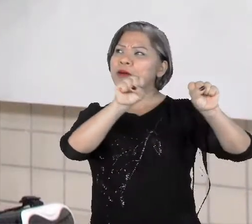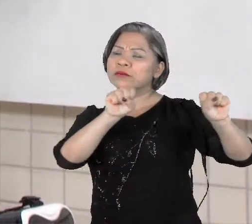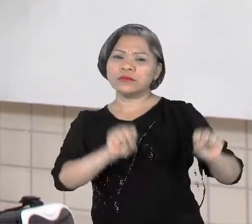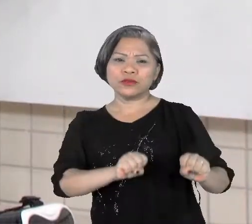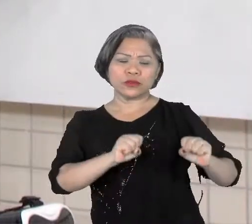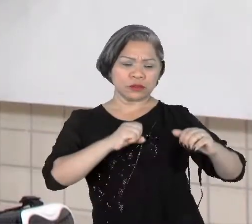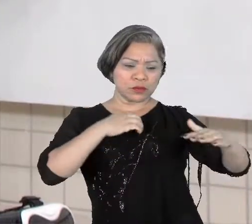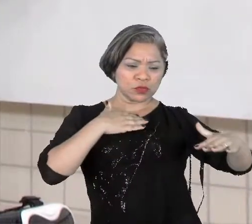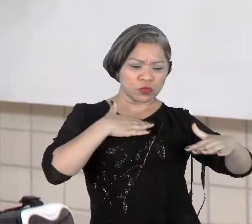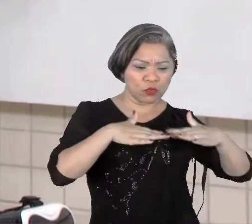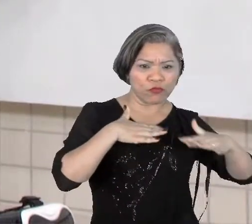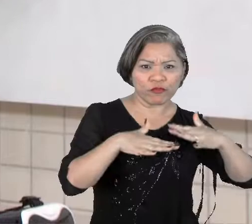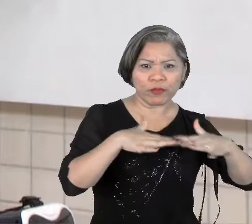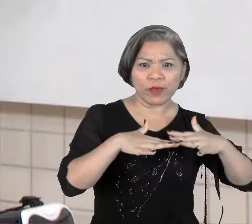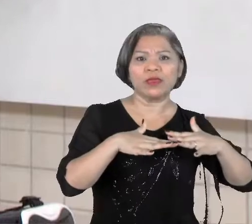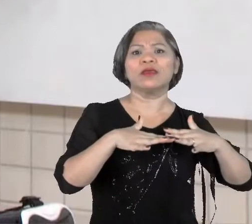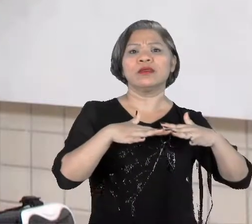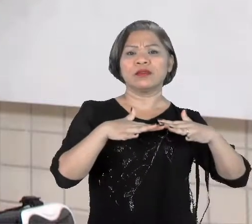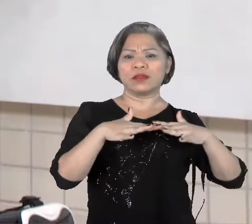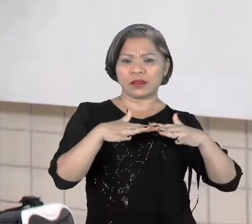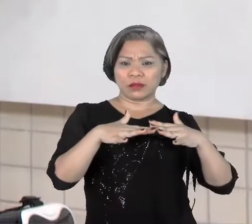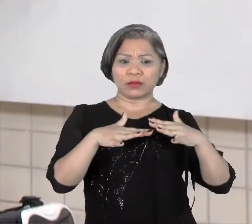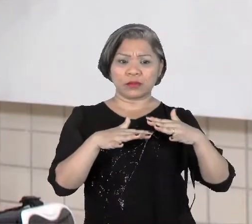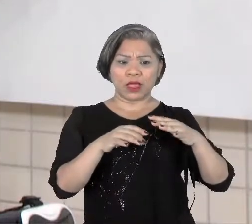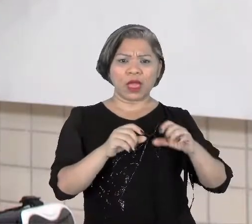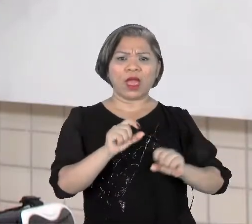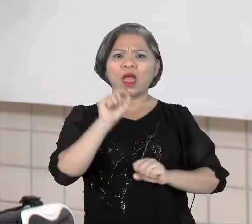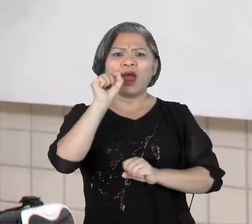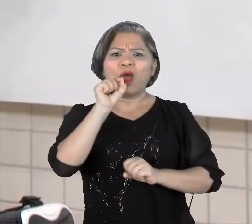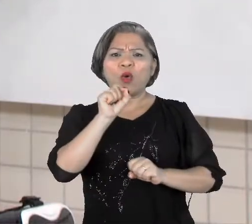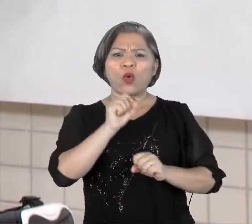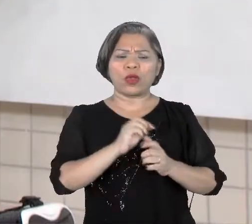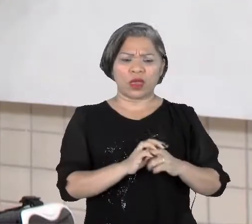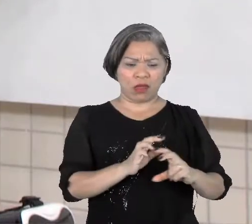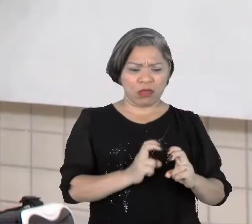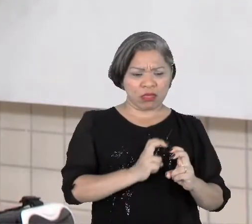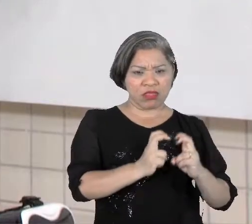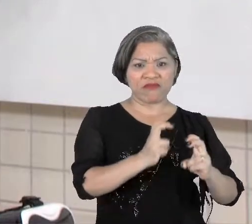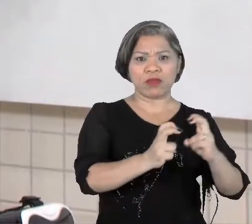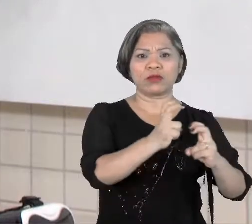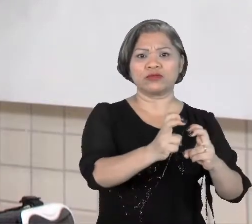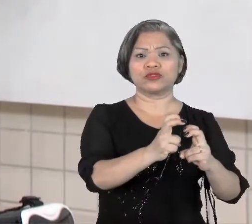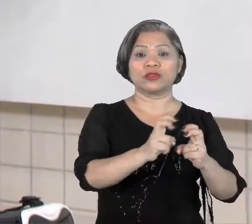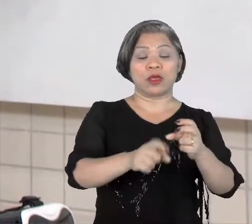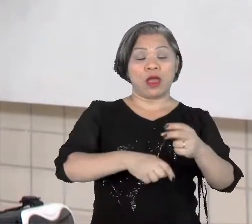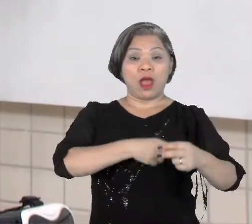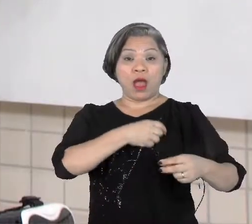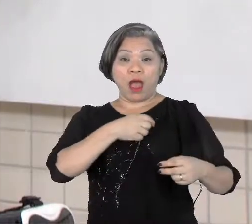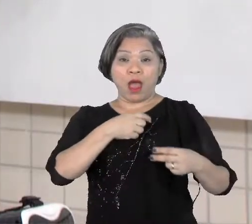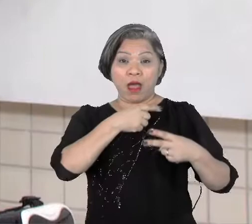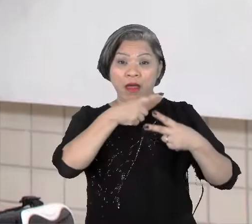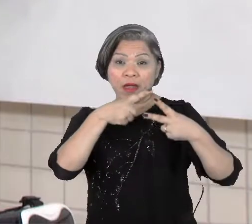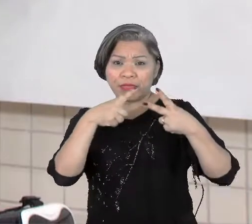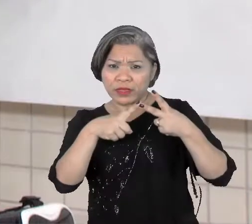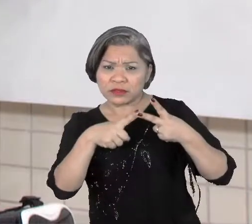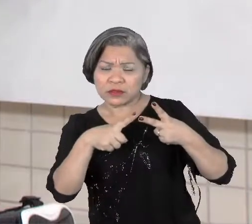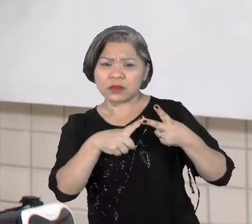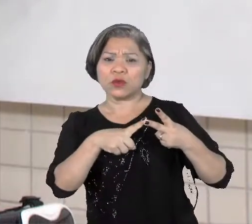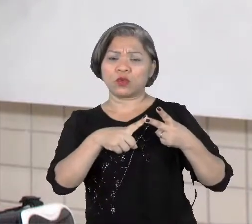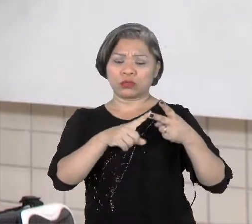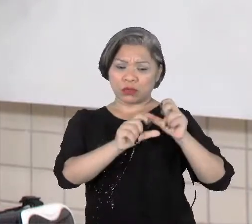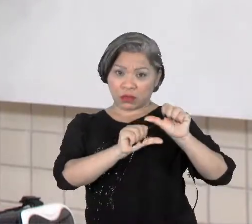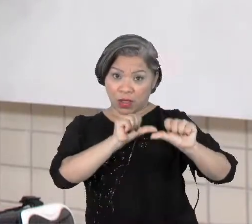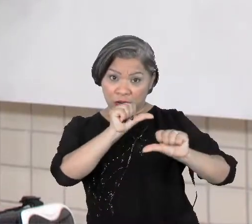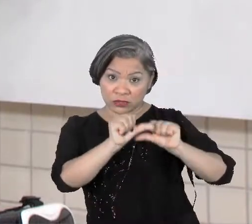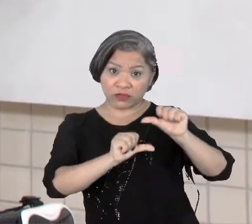movimento, essa máquina, em ferrovias. Já na segunda Revolução Industrial, eles transformam essa máquina em um